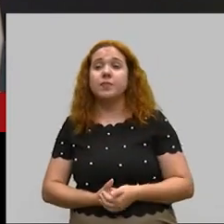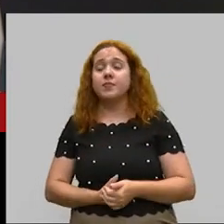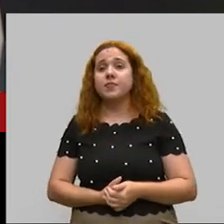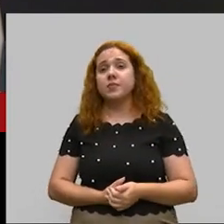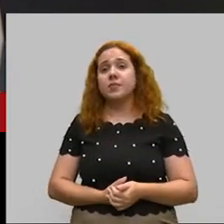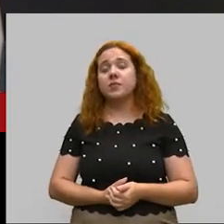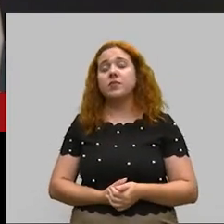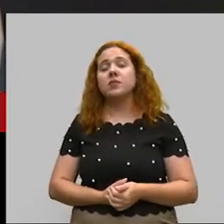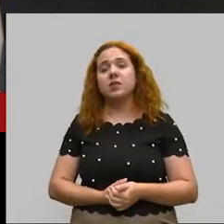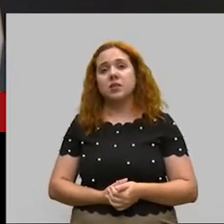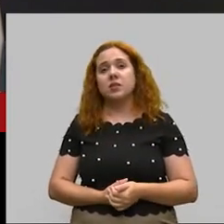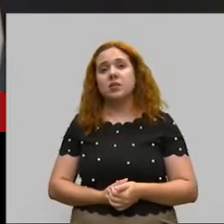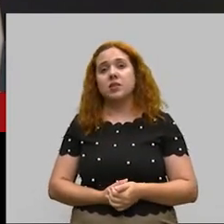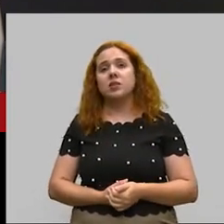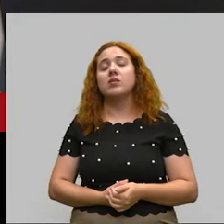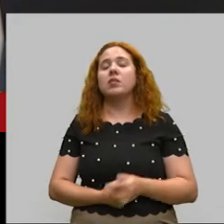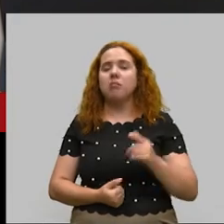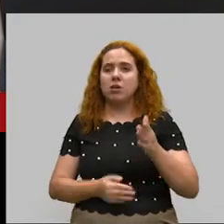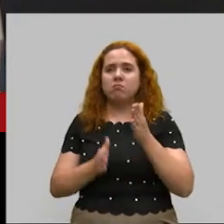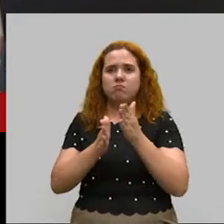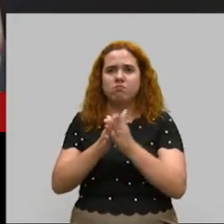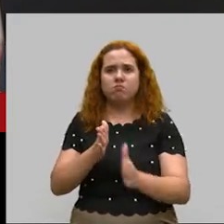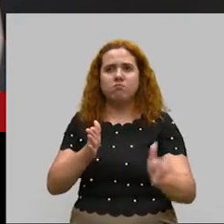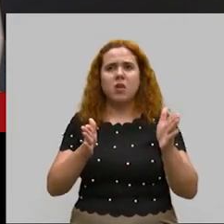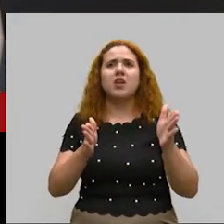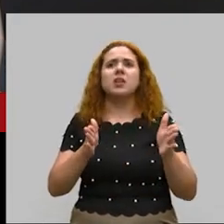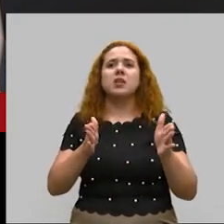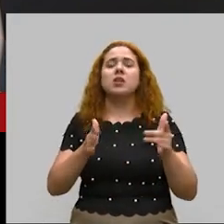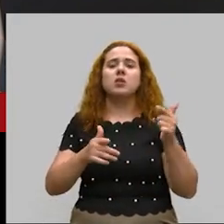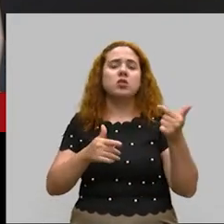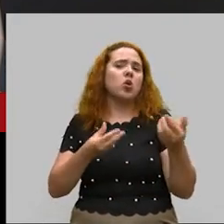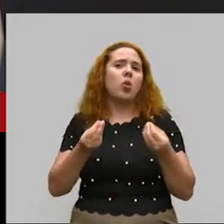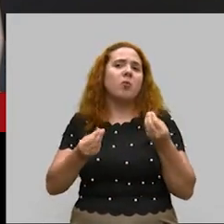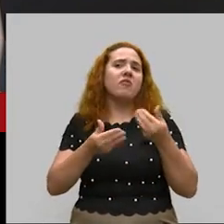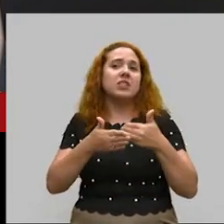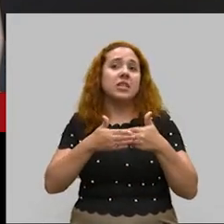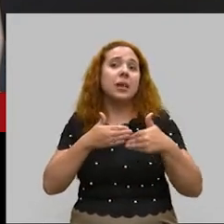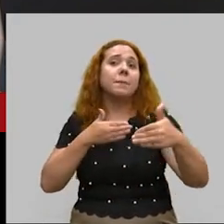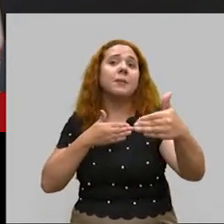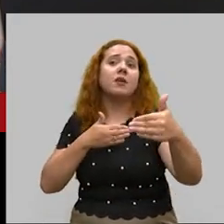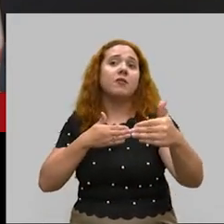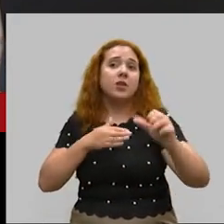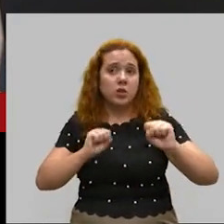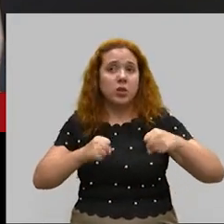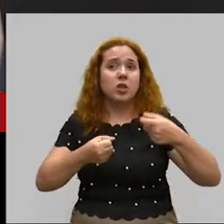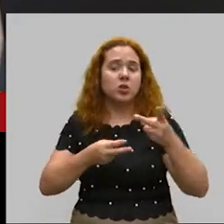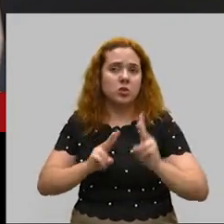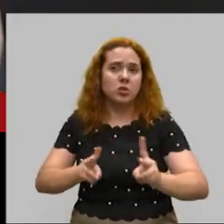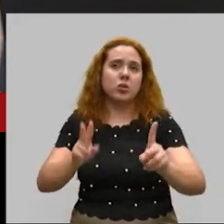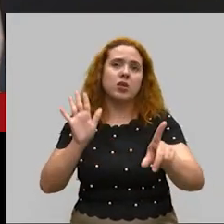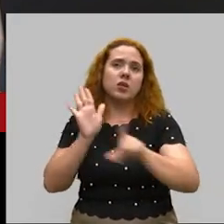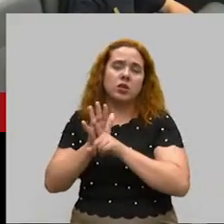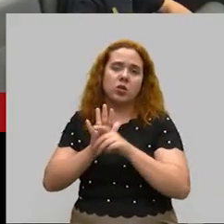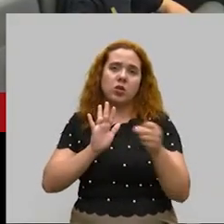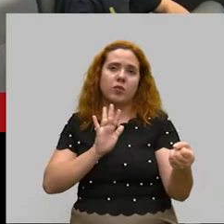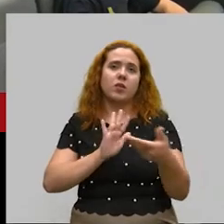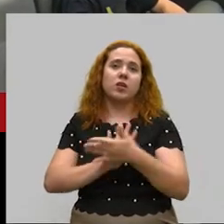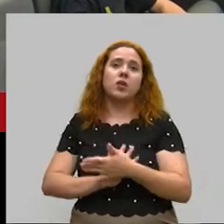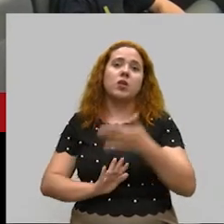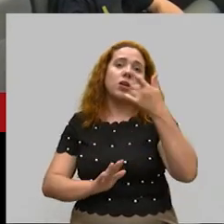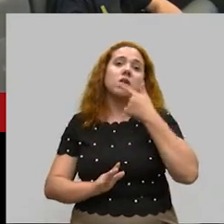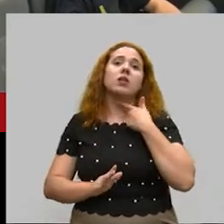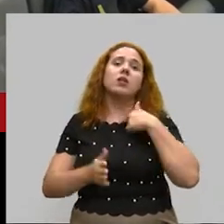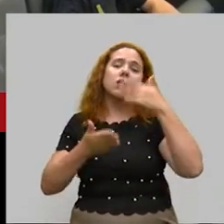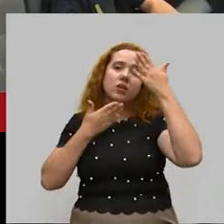2023 ele é um Marco que Guiará os trabalhos da comissão de Educação Ciência e Tecnologia nessa legislatura Então quero agradecer